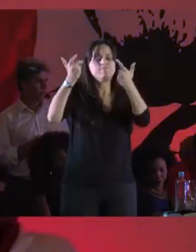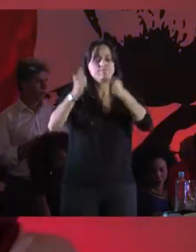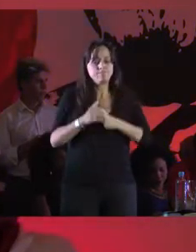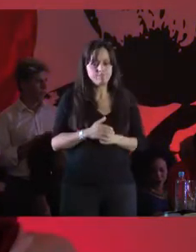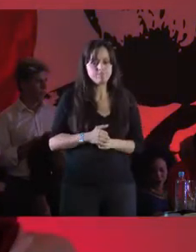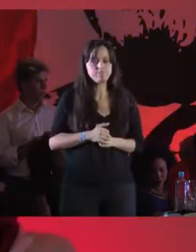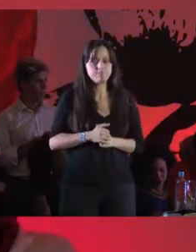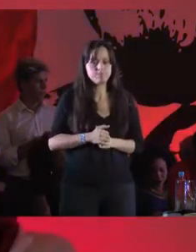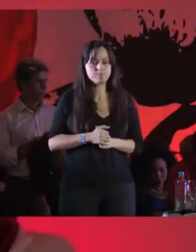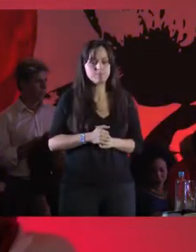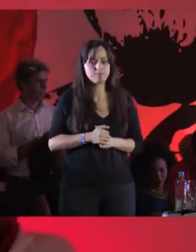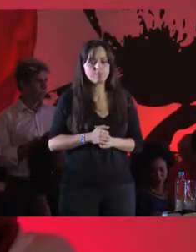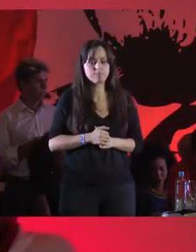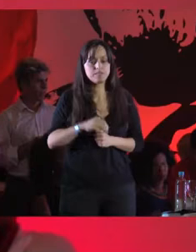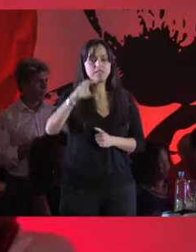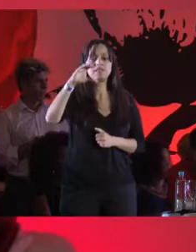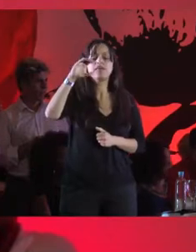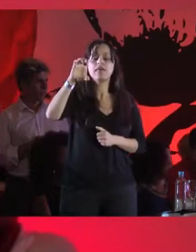companheiro Enfio.